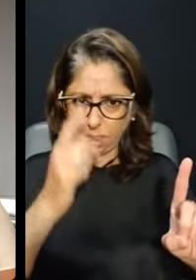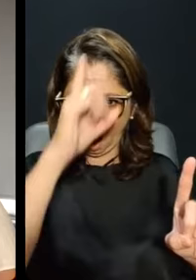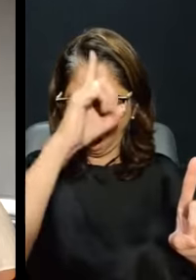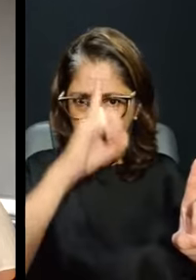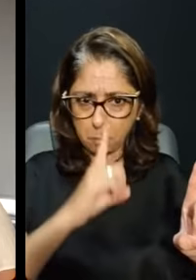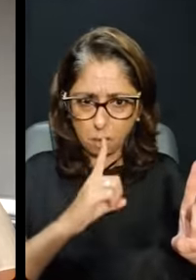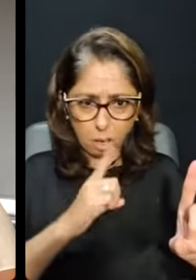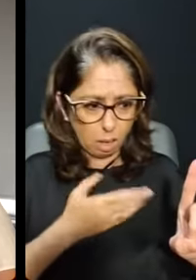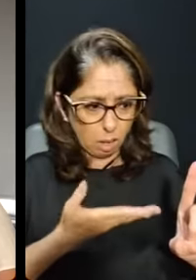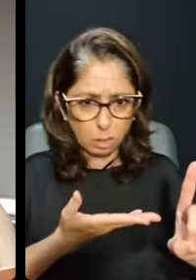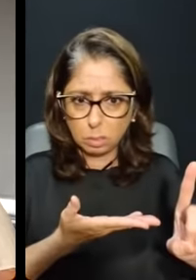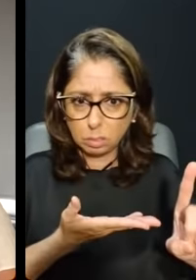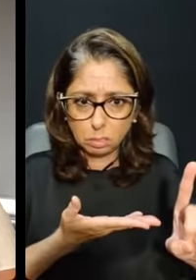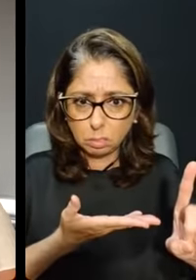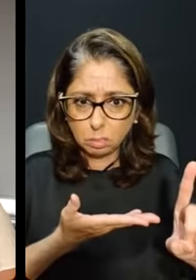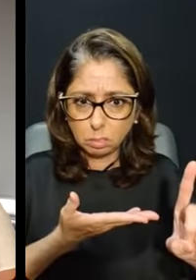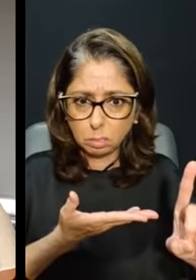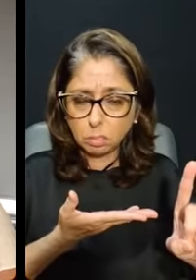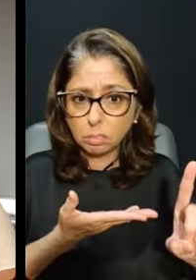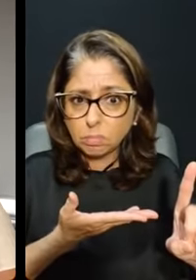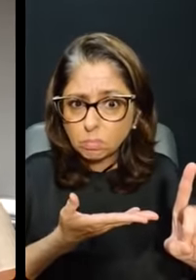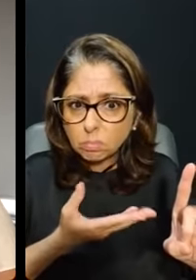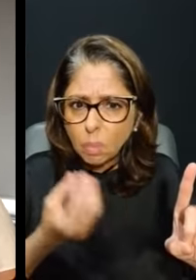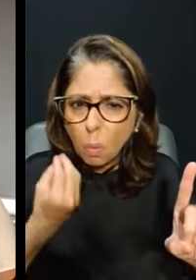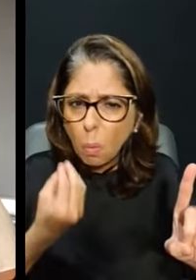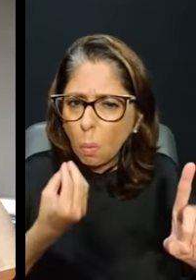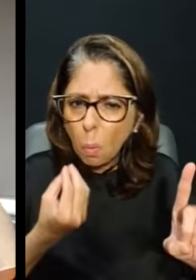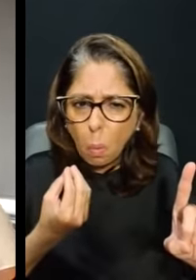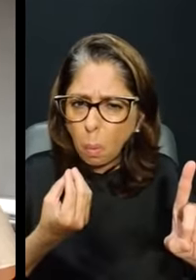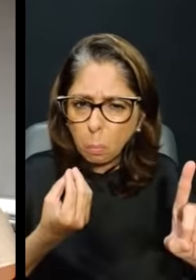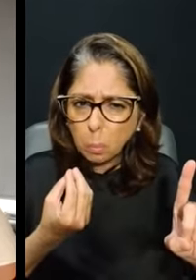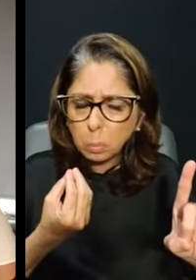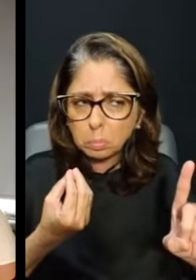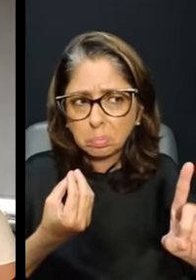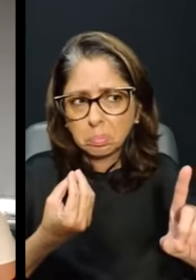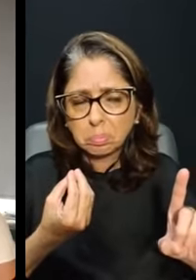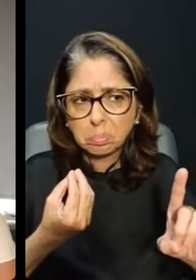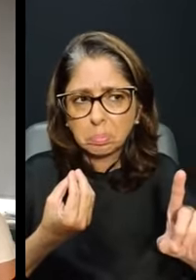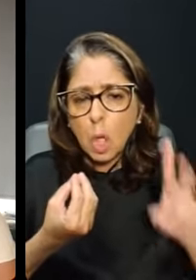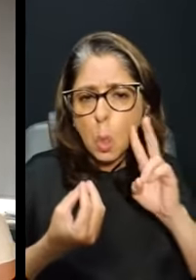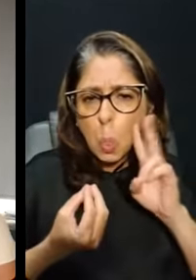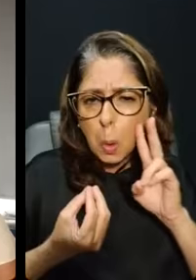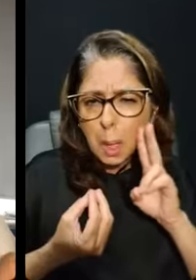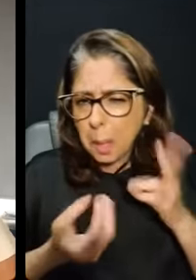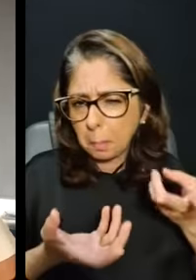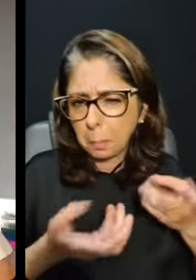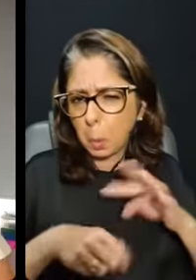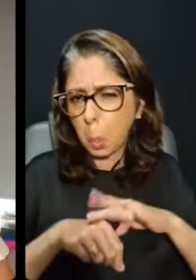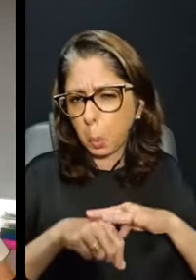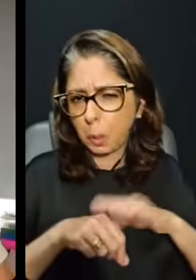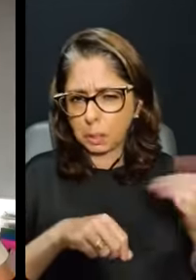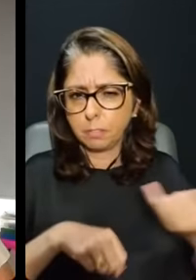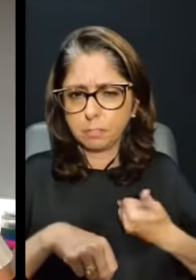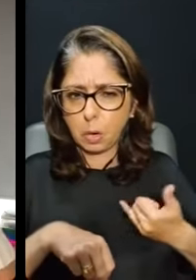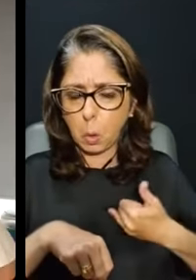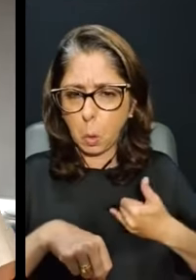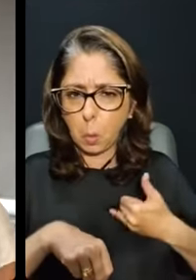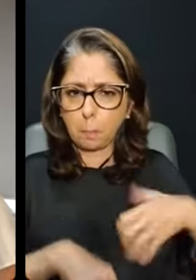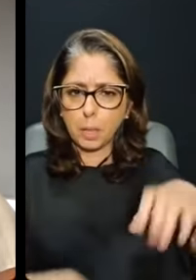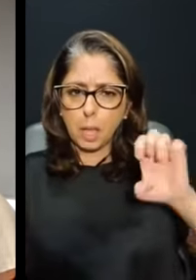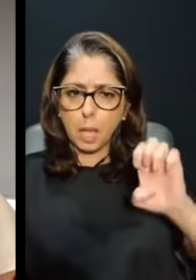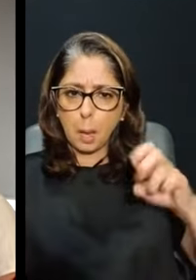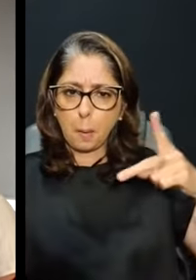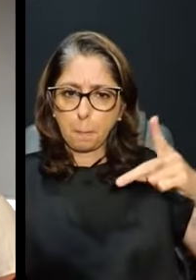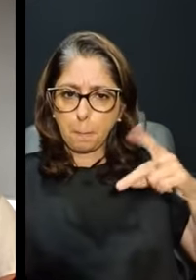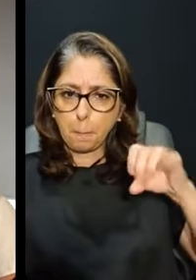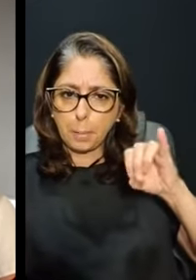epilepsia. Eu acho que era epilepsia, não me recordo. E aí eu falei, nossa, que bom que você trouxe essa informação